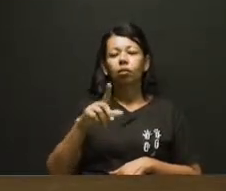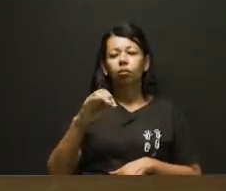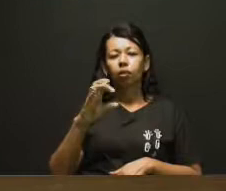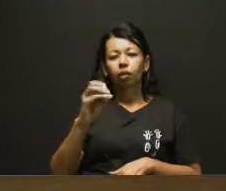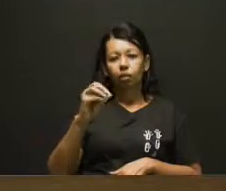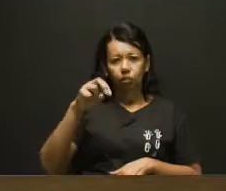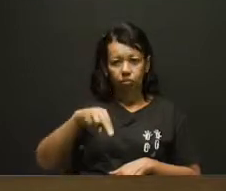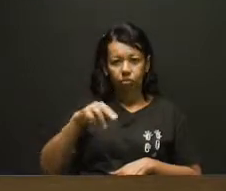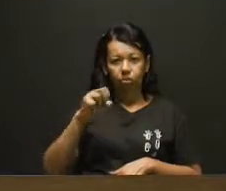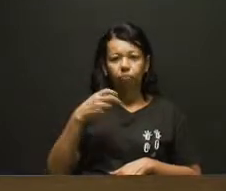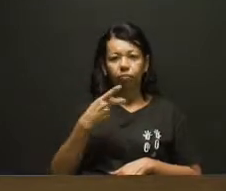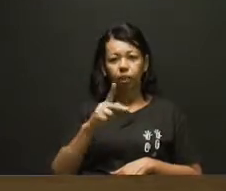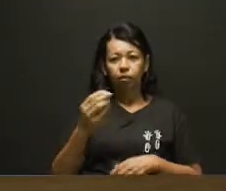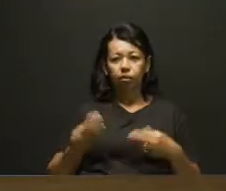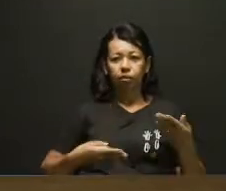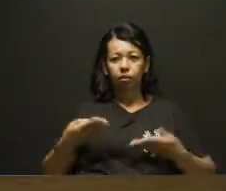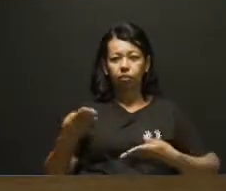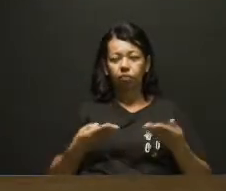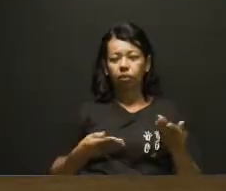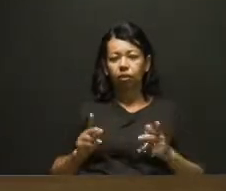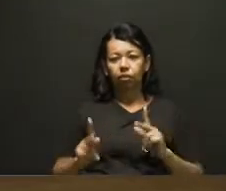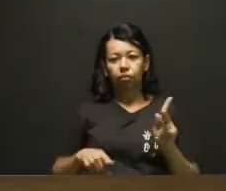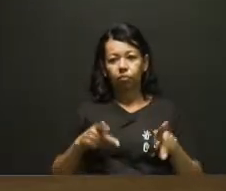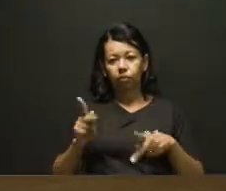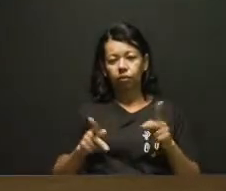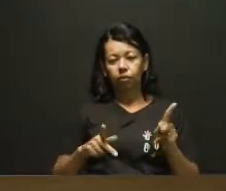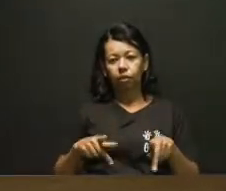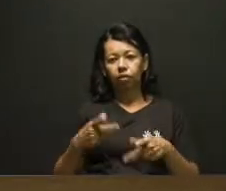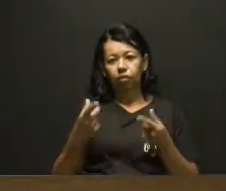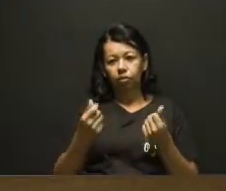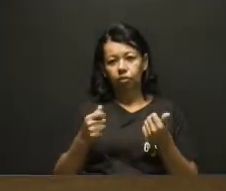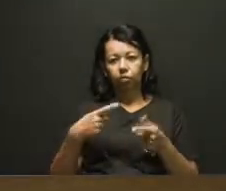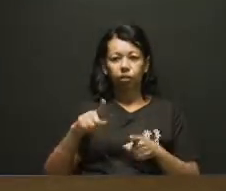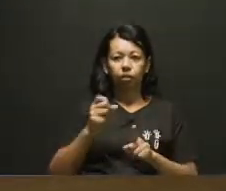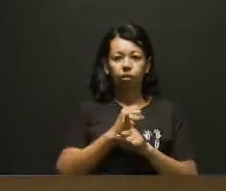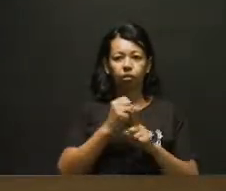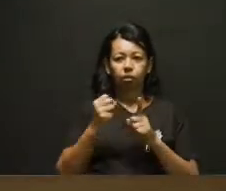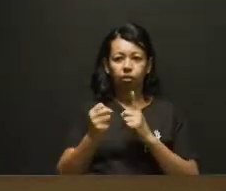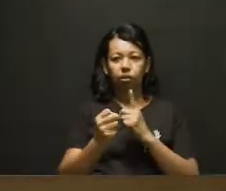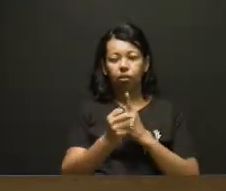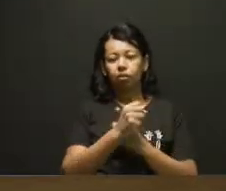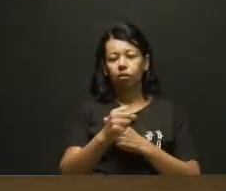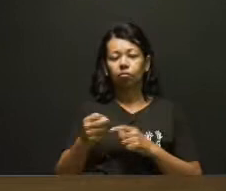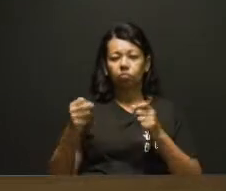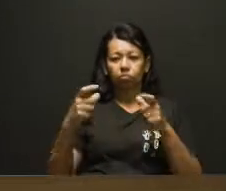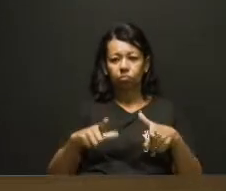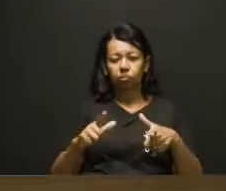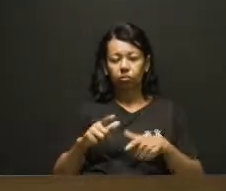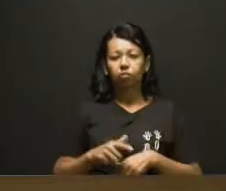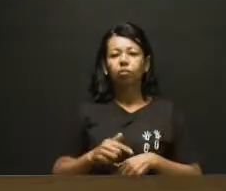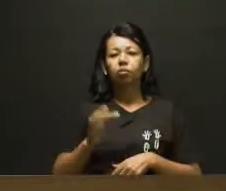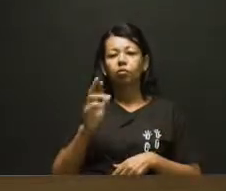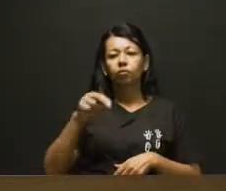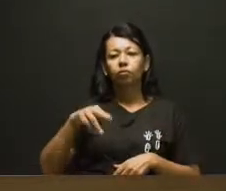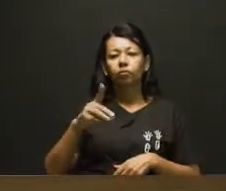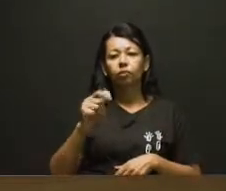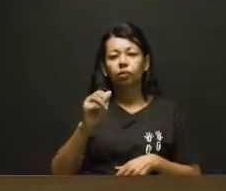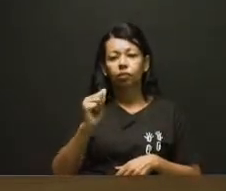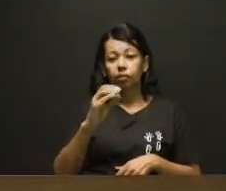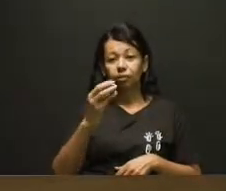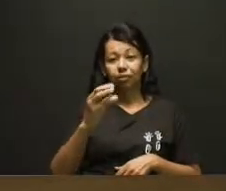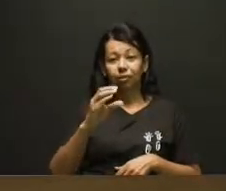servir a comunidade então esse dinheiro ele fica na associação na nova fundação internacional